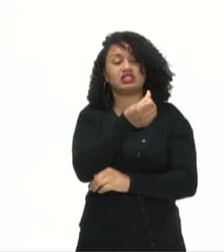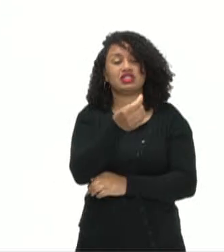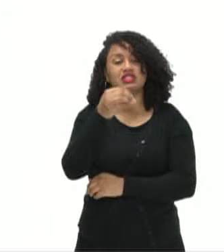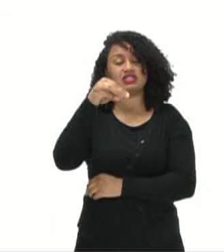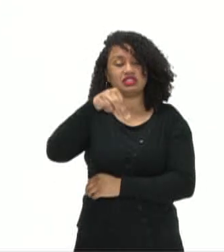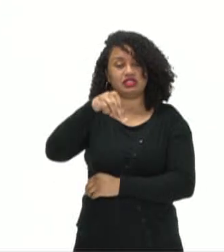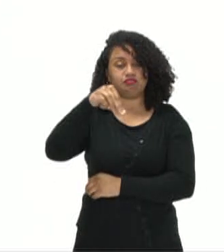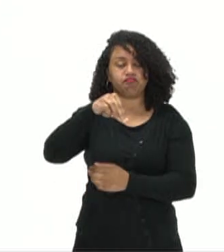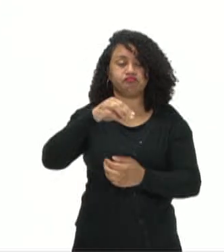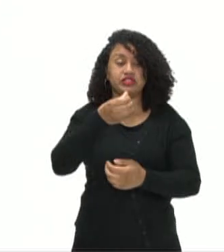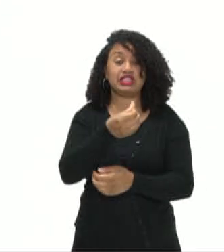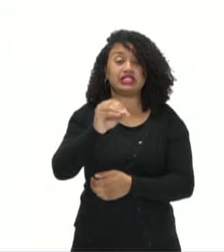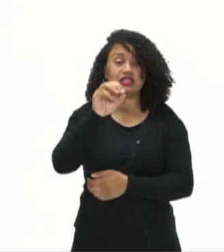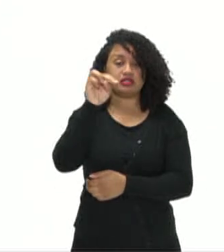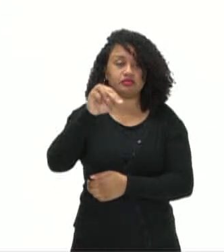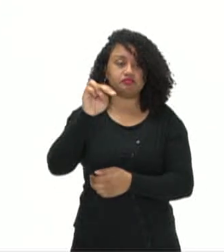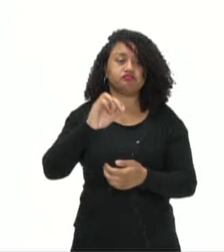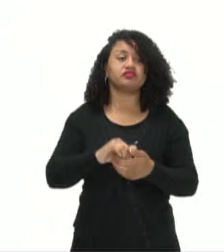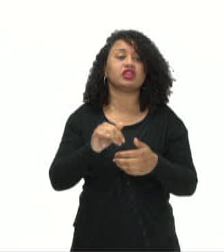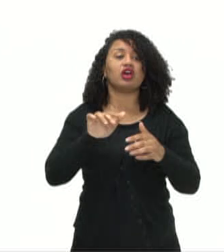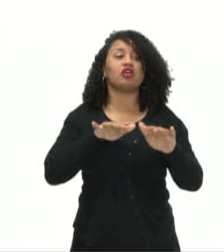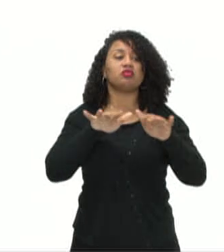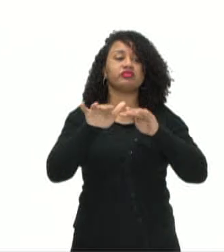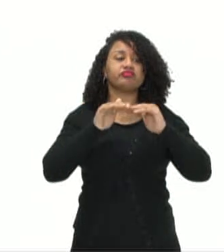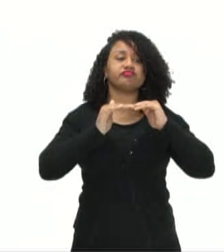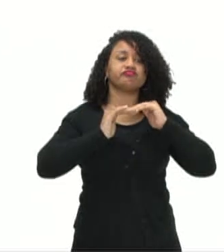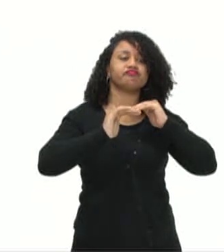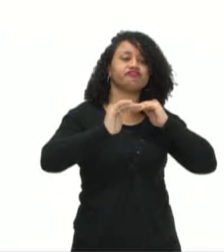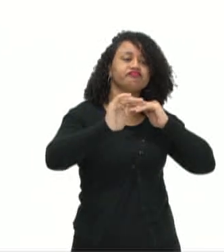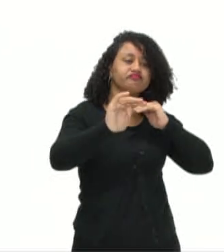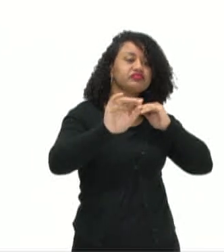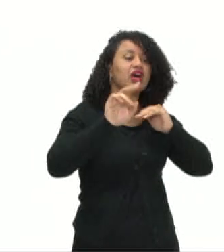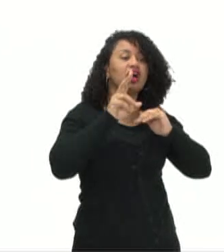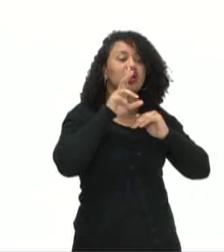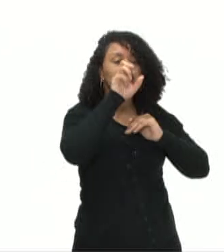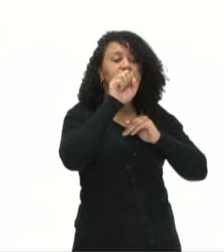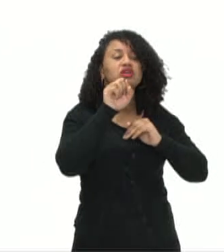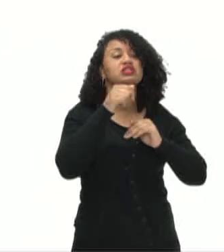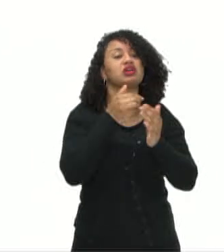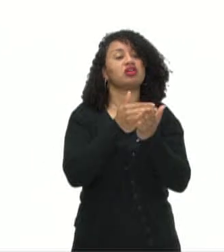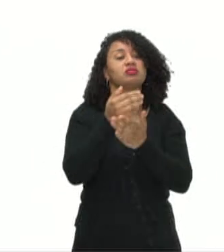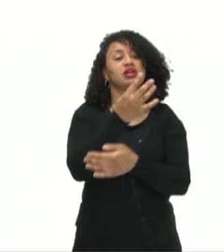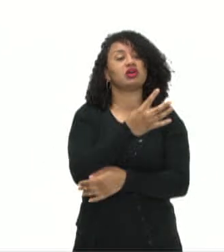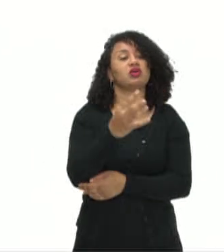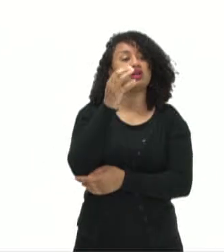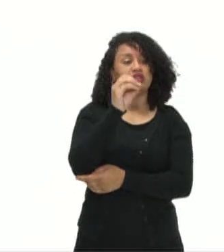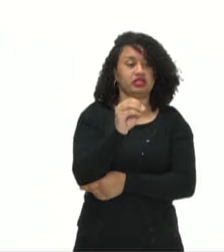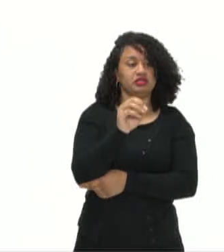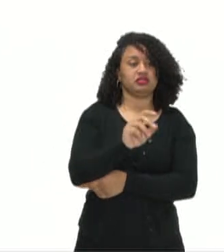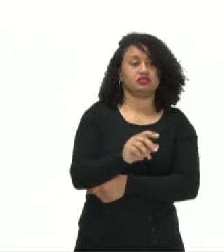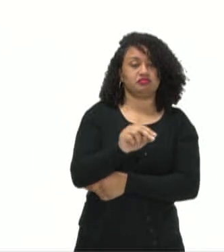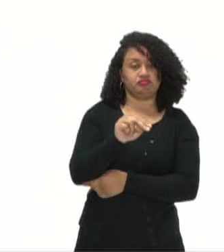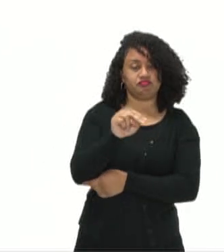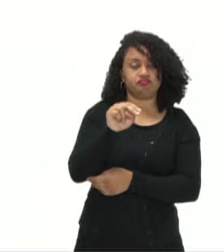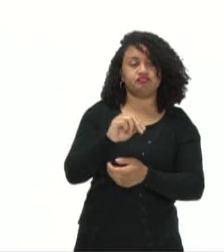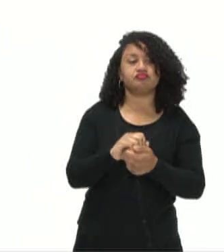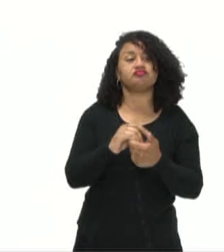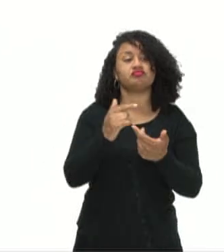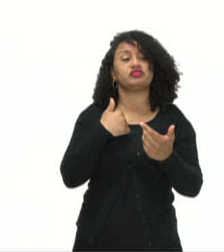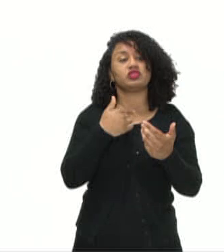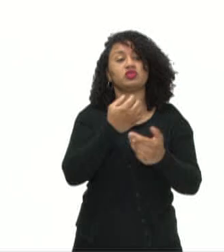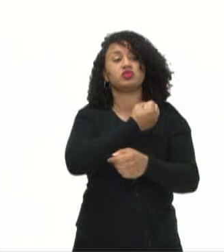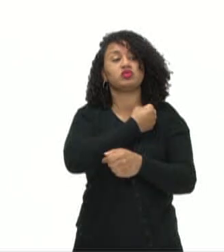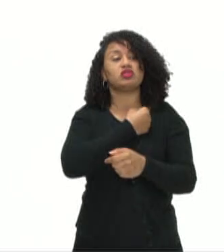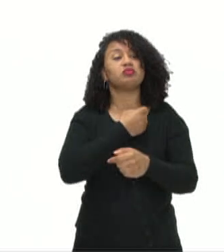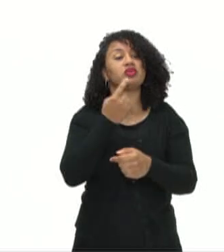newtons. Para manter ele em movimento com velocidade constante, essa força F assume um valor de 40. Com esses dados,